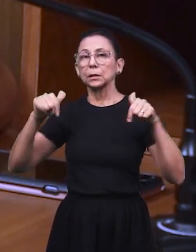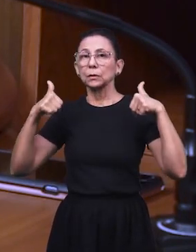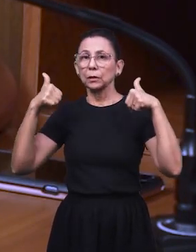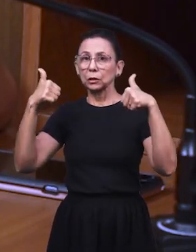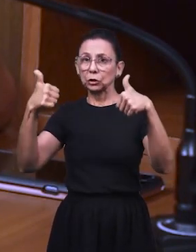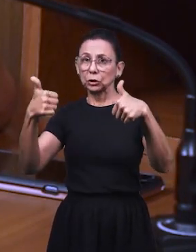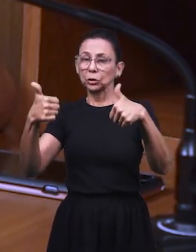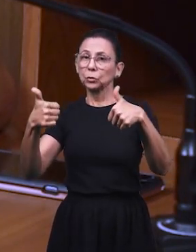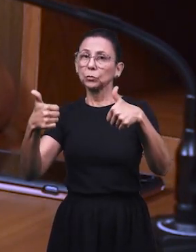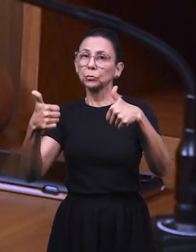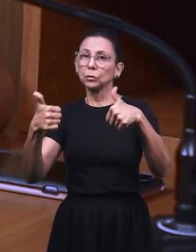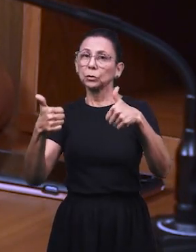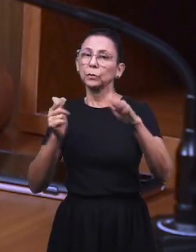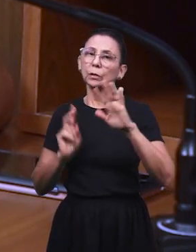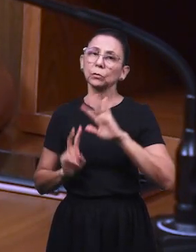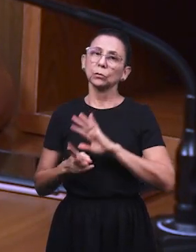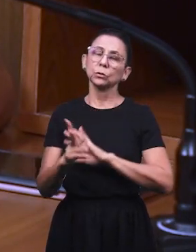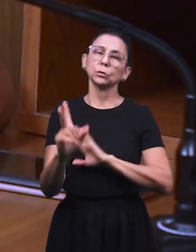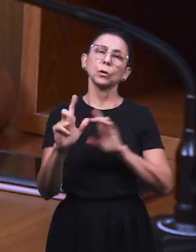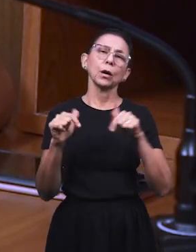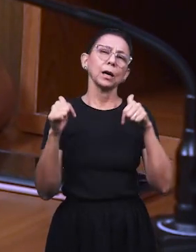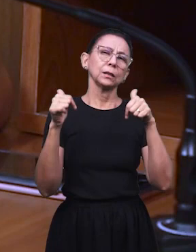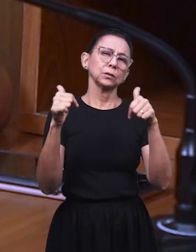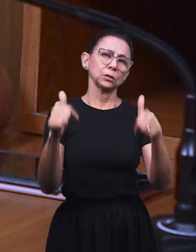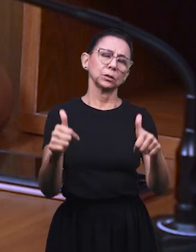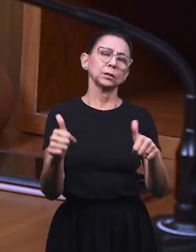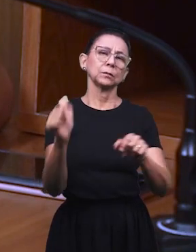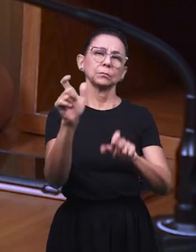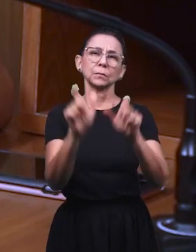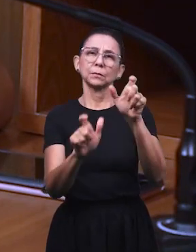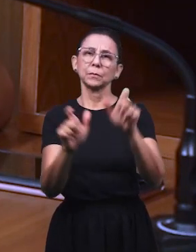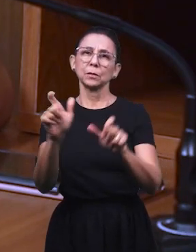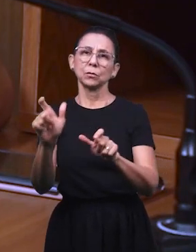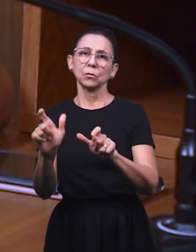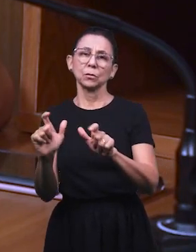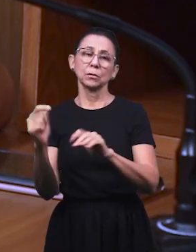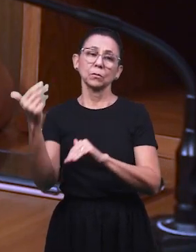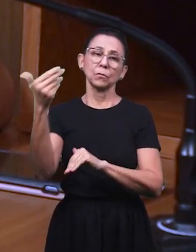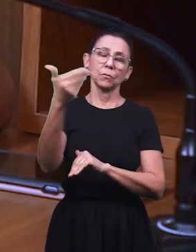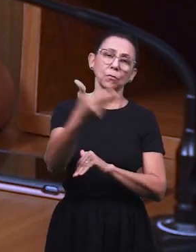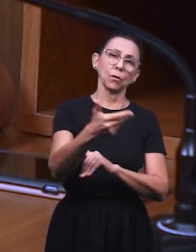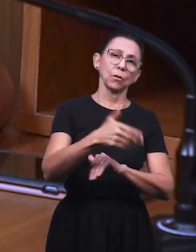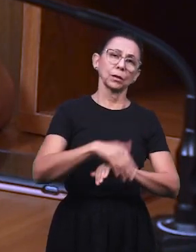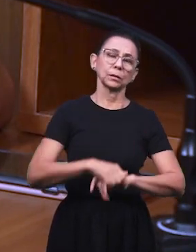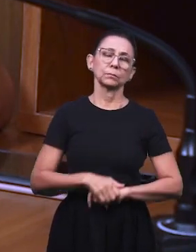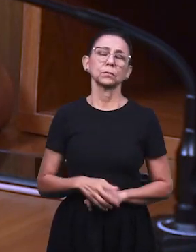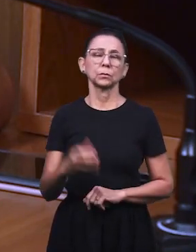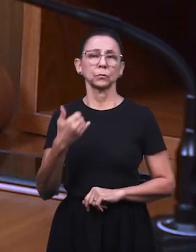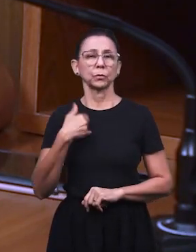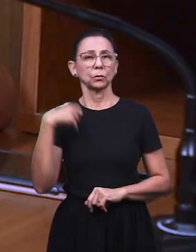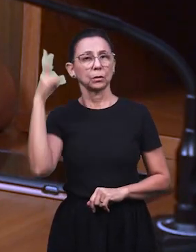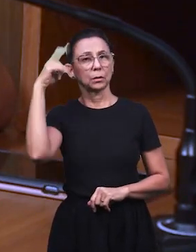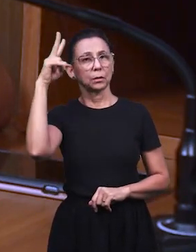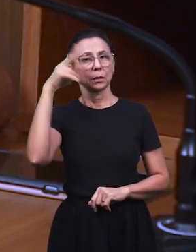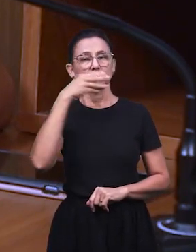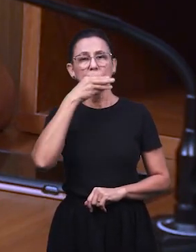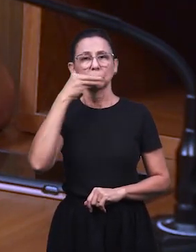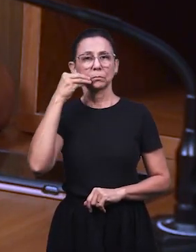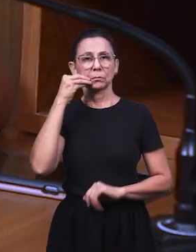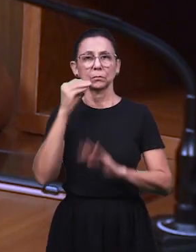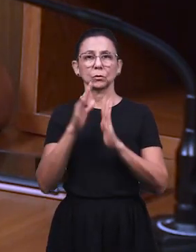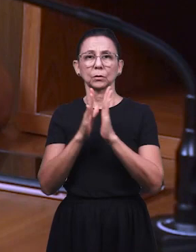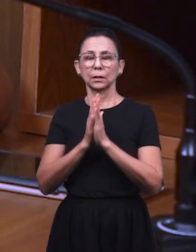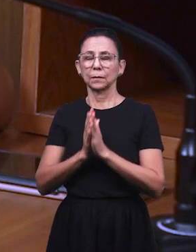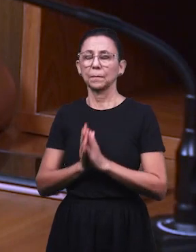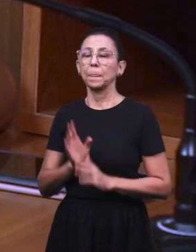frente. Então lembra de orar, lembra de jejuar, e isso ficou guardado no meu coração. Todas as vezes quando vem alguém para ser